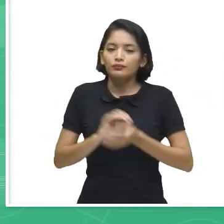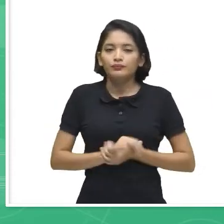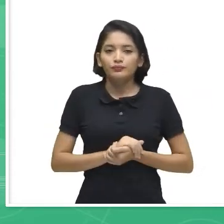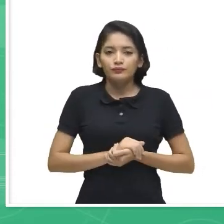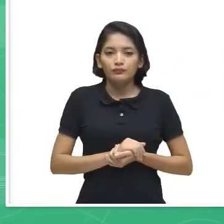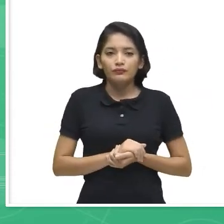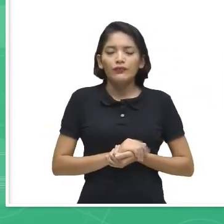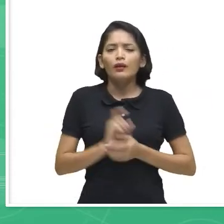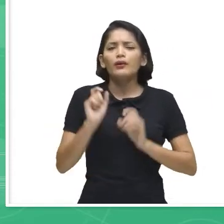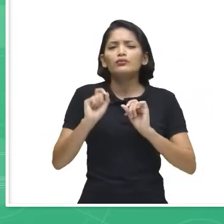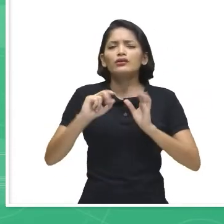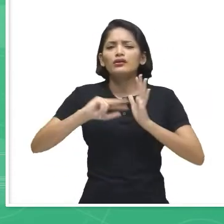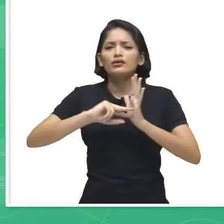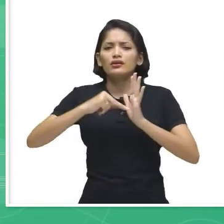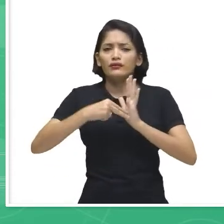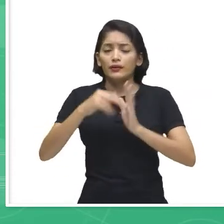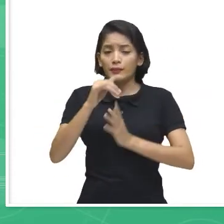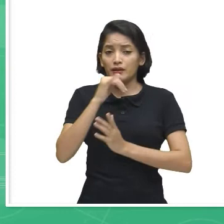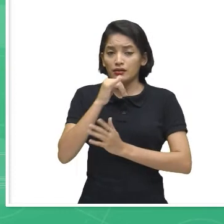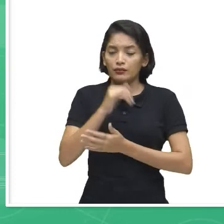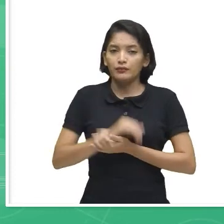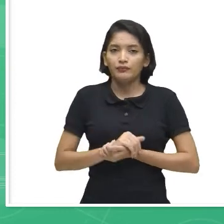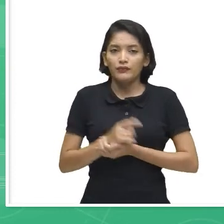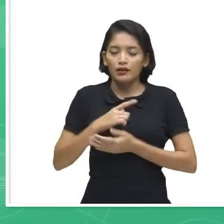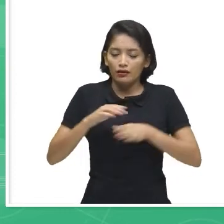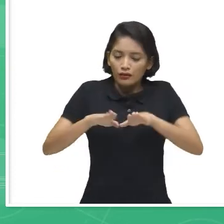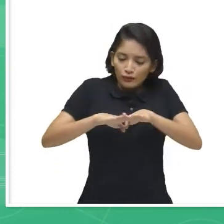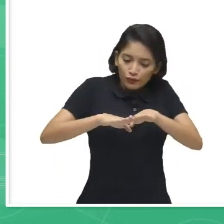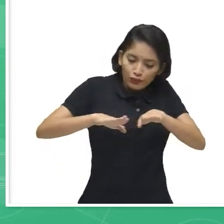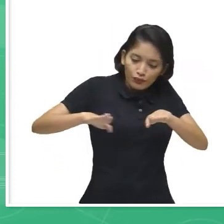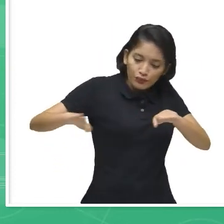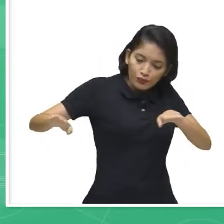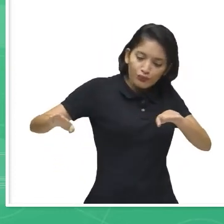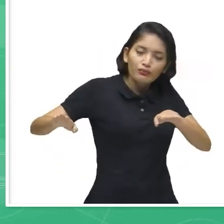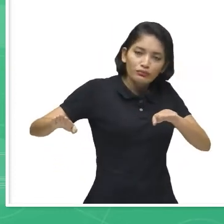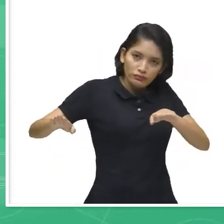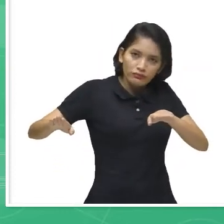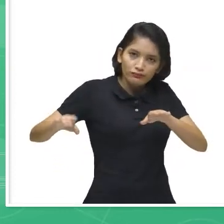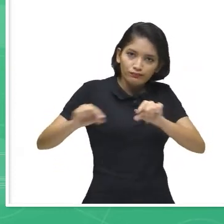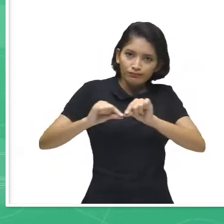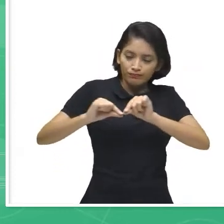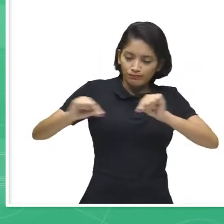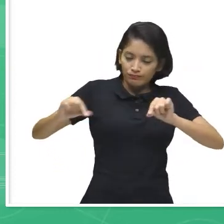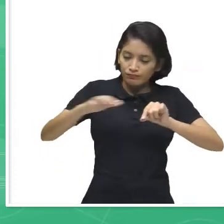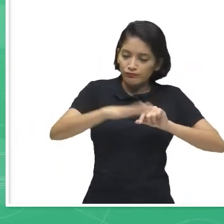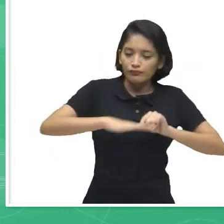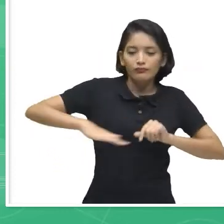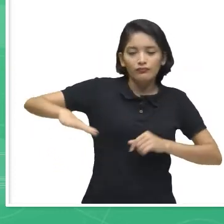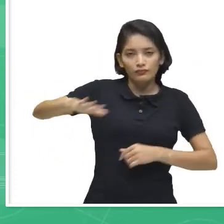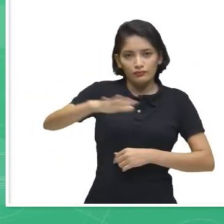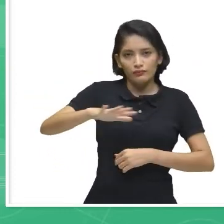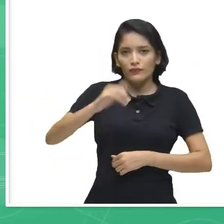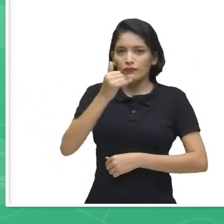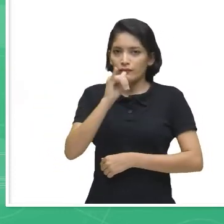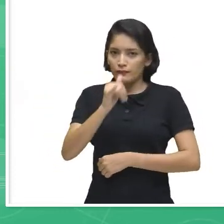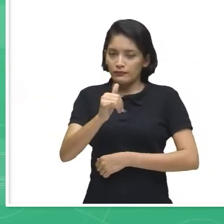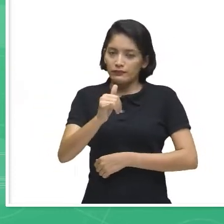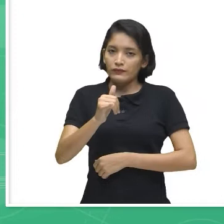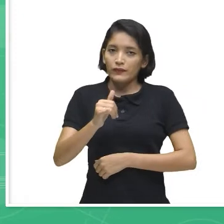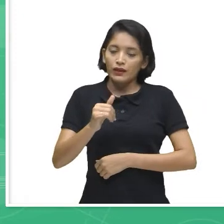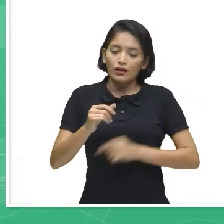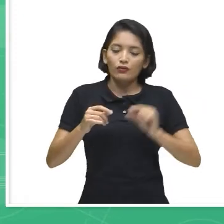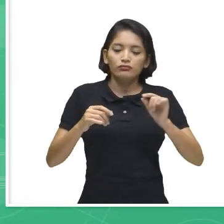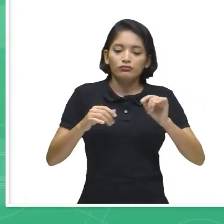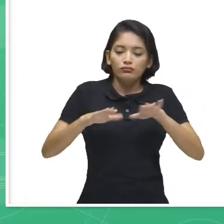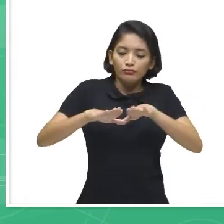em equilíbrio? É quando eu tenho uma superfície equipotencial, a superfície desse condutor. Todos os pontos